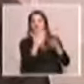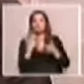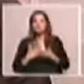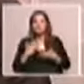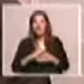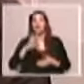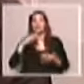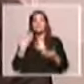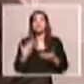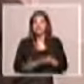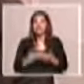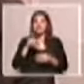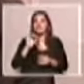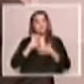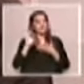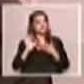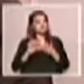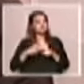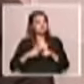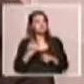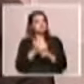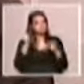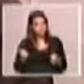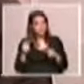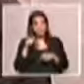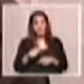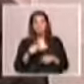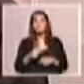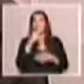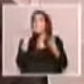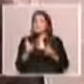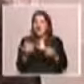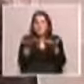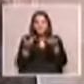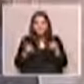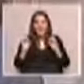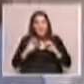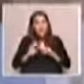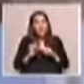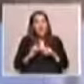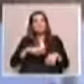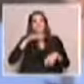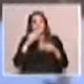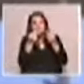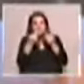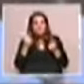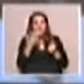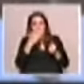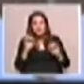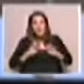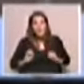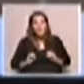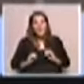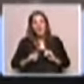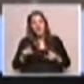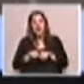sobretudo, algumas características interessantes. É que não absorvem umidade, não criam fungos, não deixam... têm um isolamento um